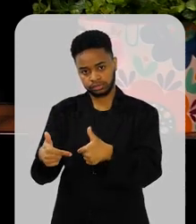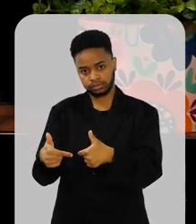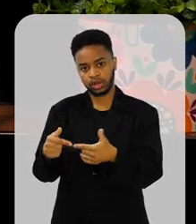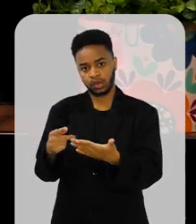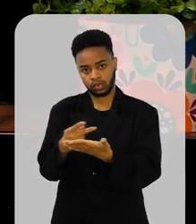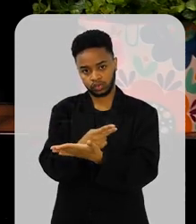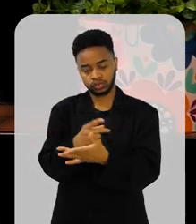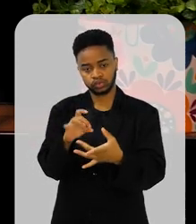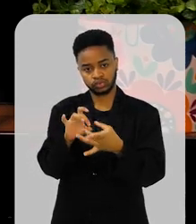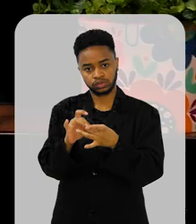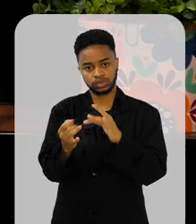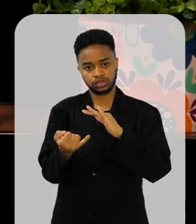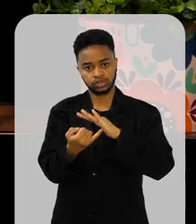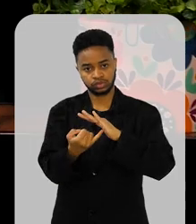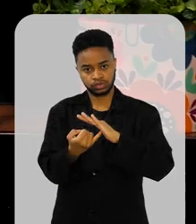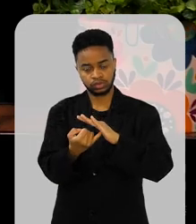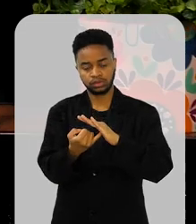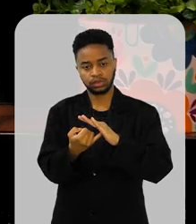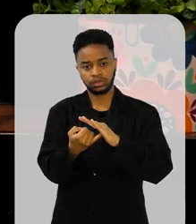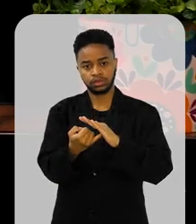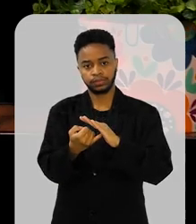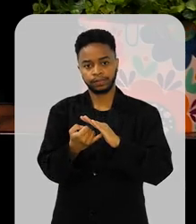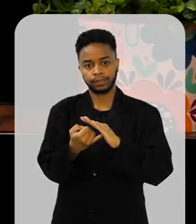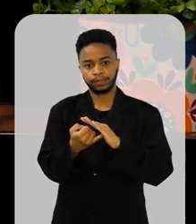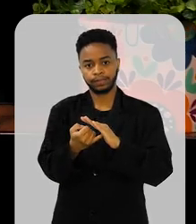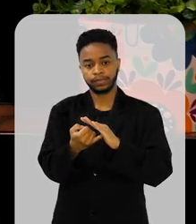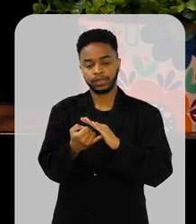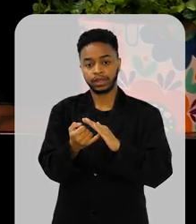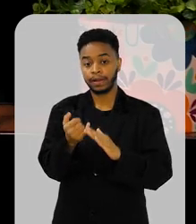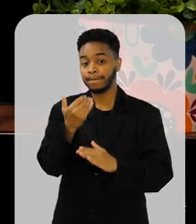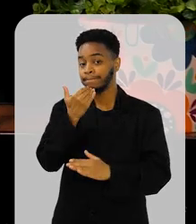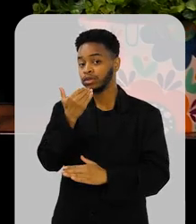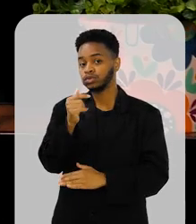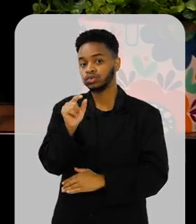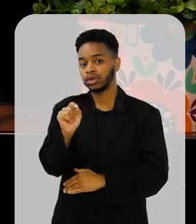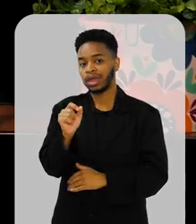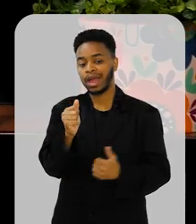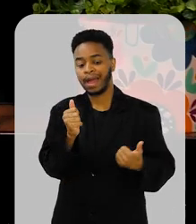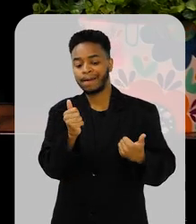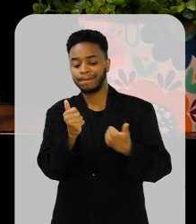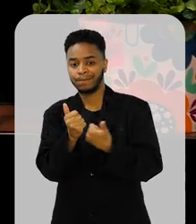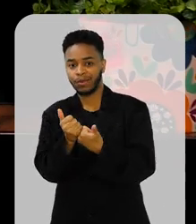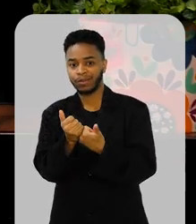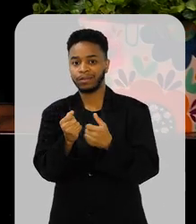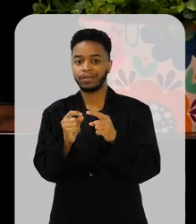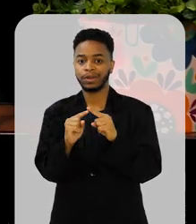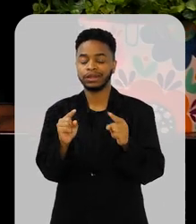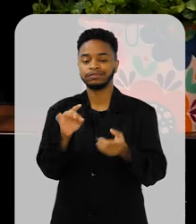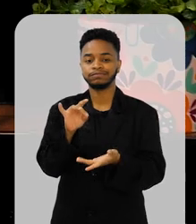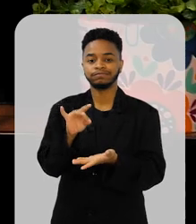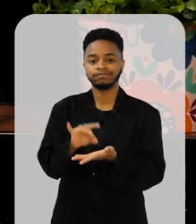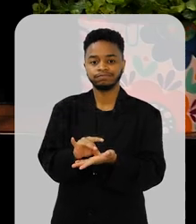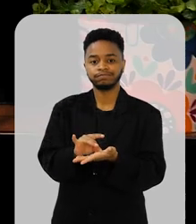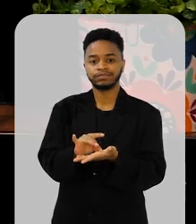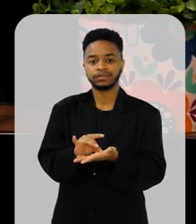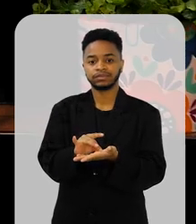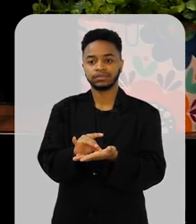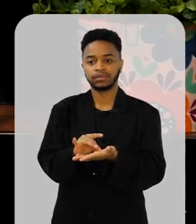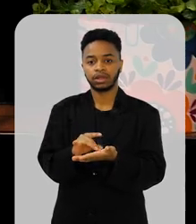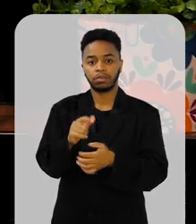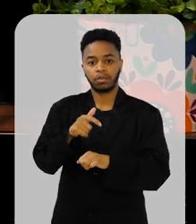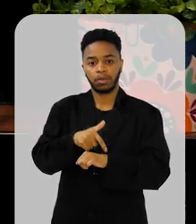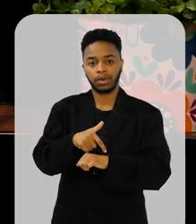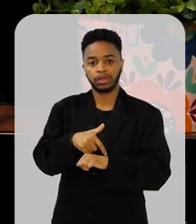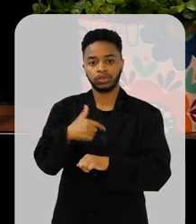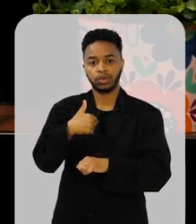com determinada instituição, que foi pedido auxílio e realmente quando eu